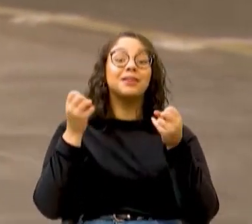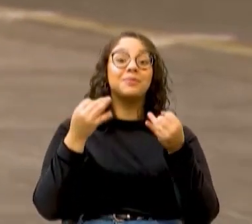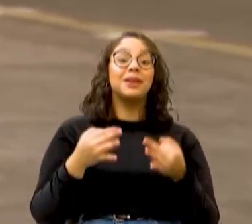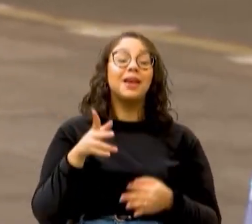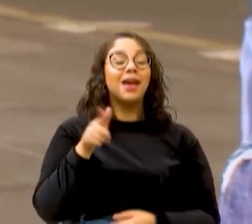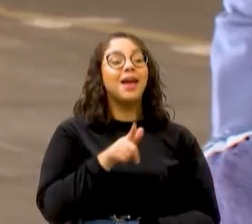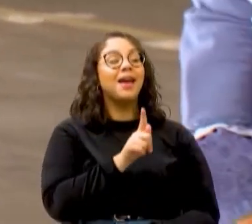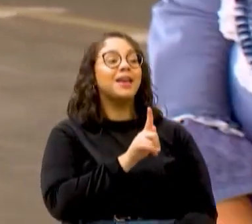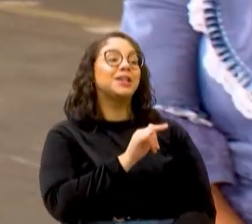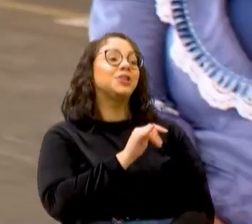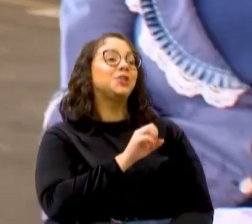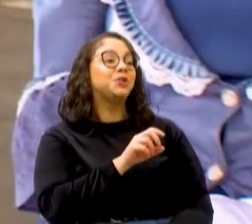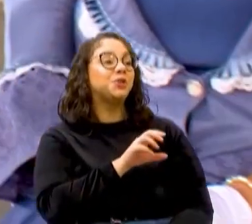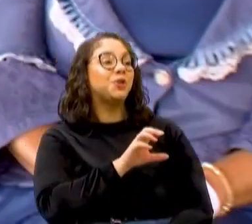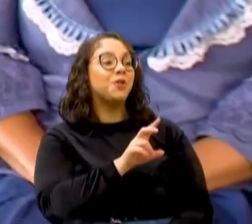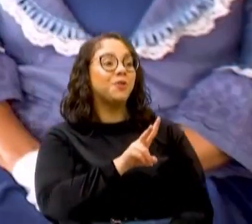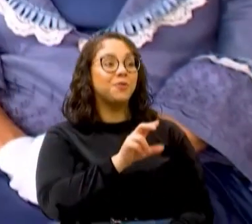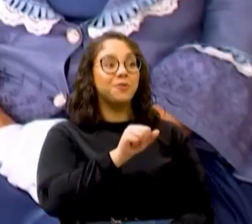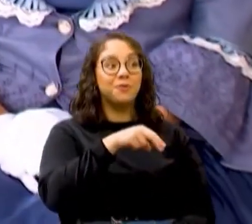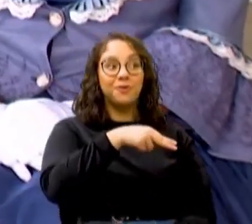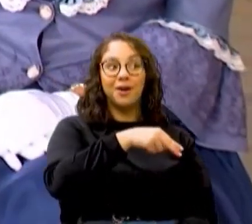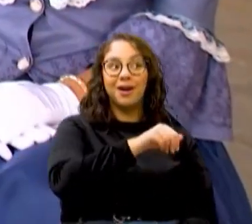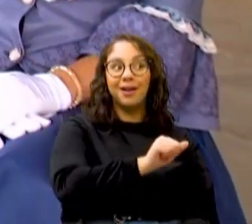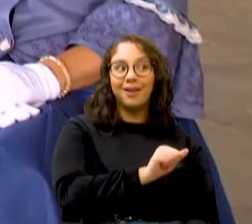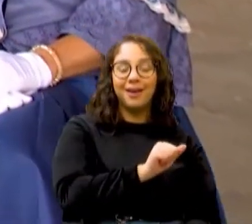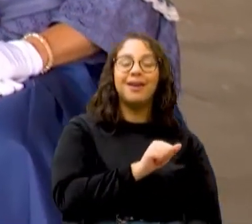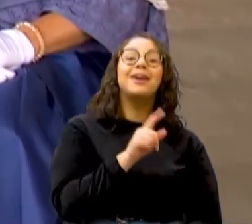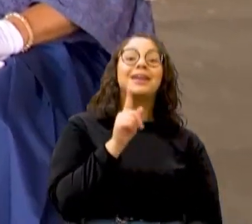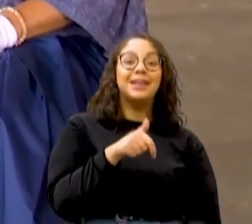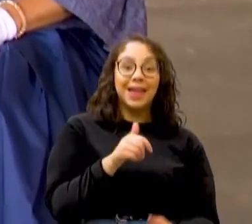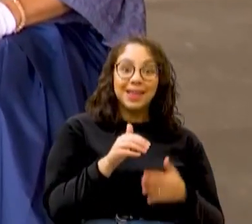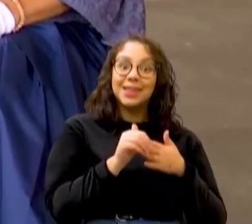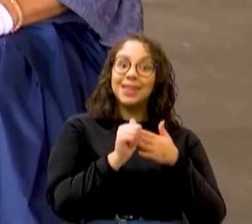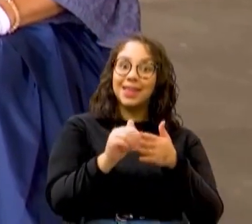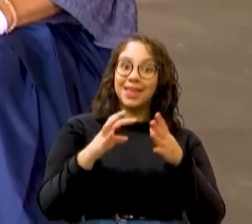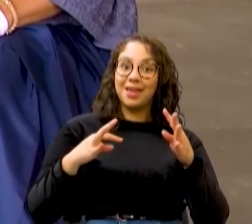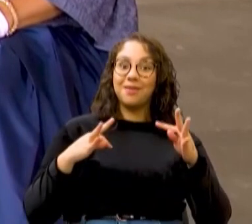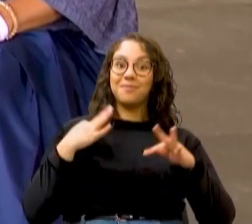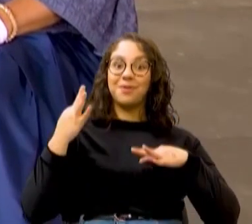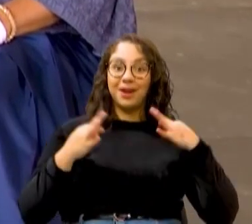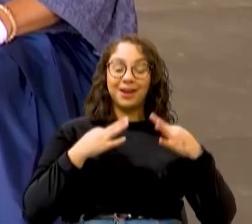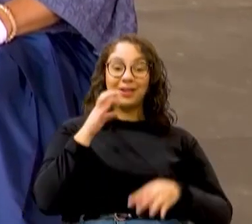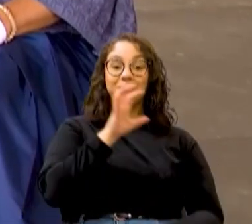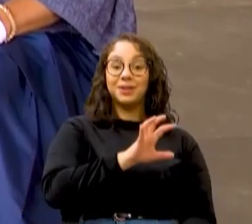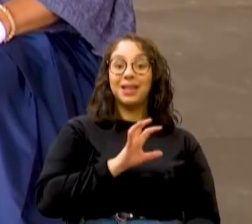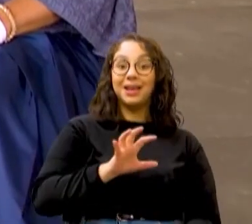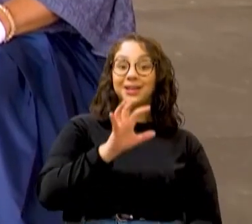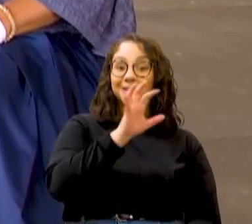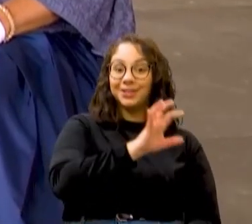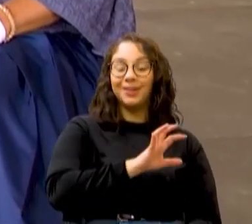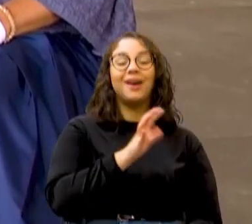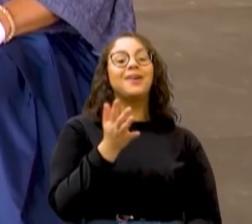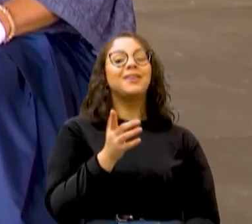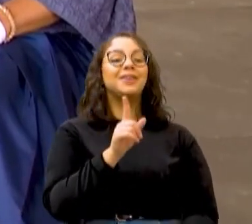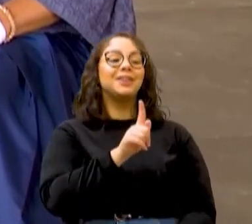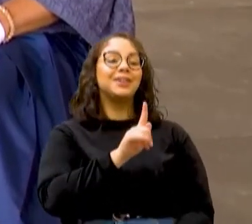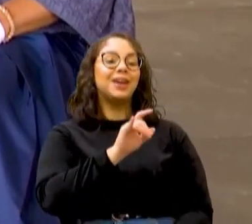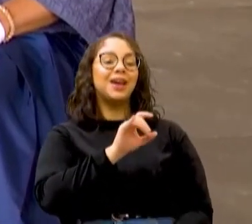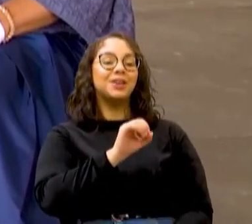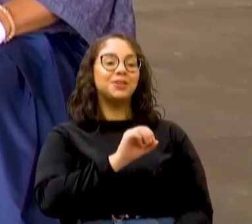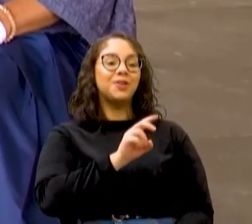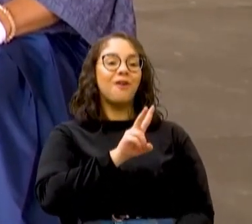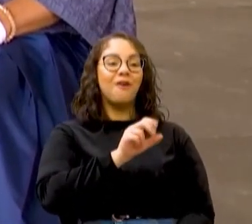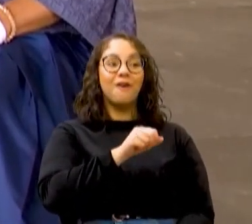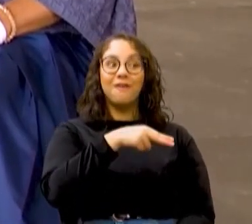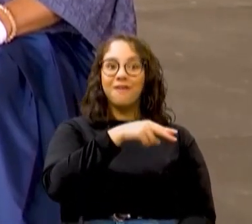falar com a gente é a Giovana amatebol ela que é guia de turismo Regional Geovana